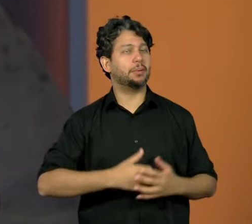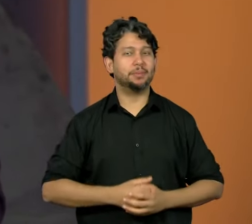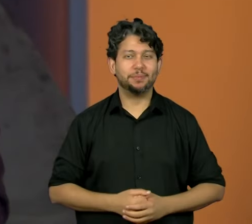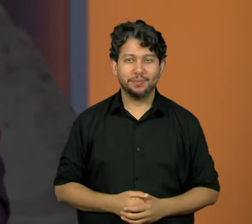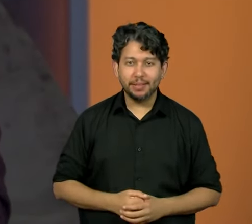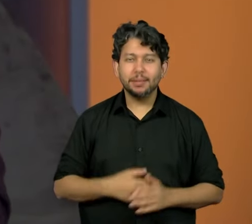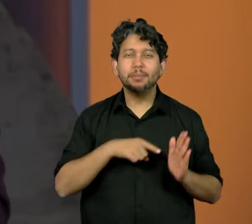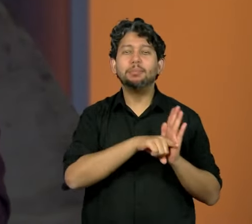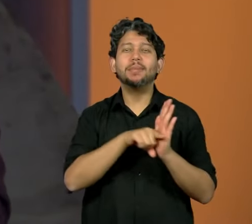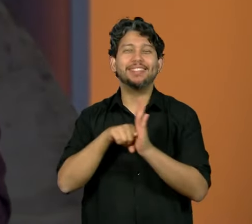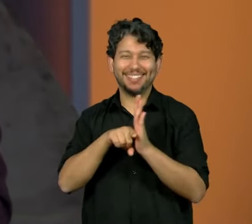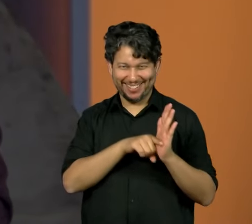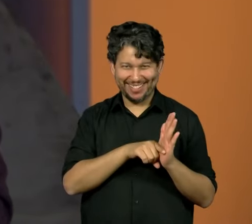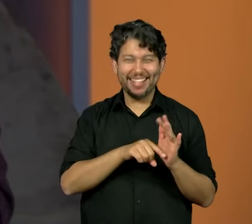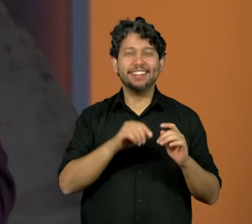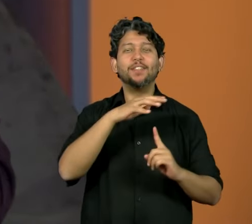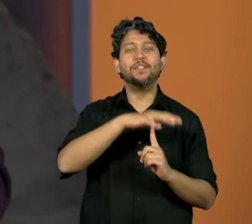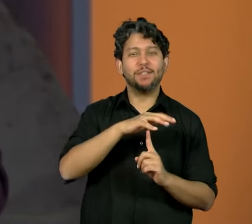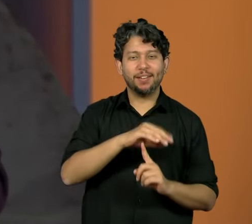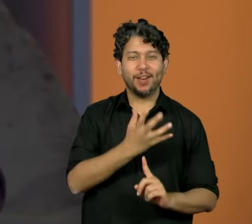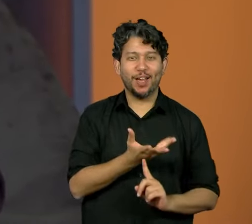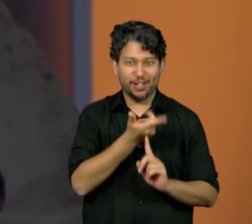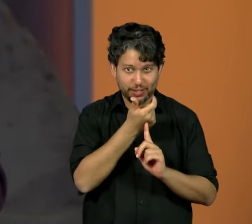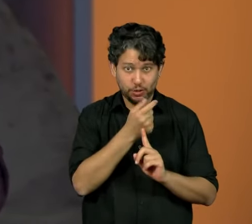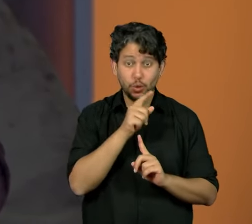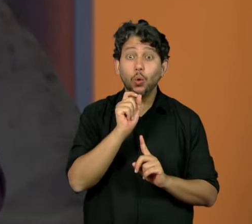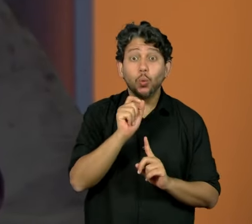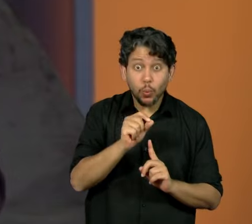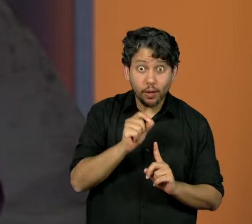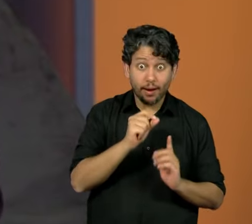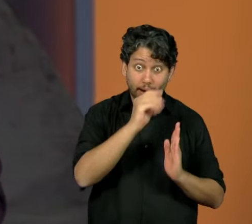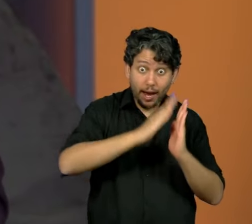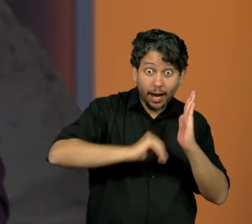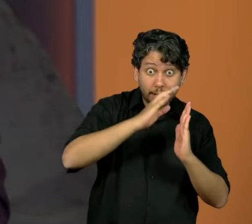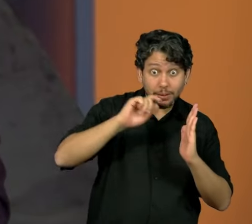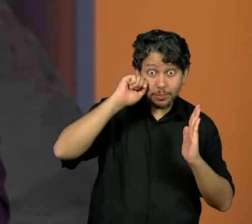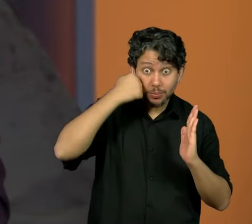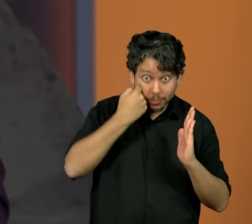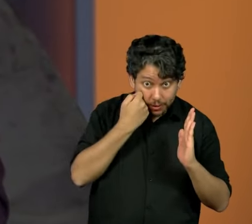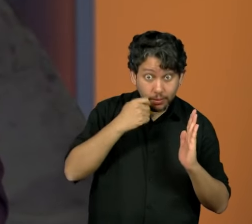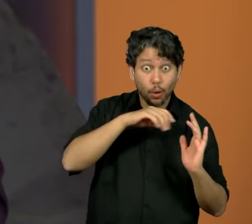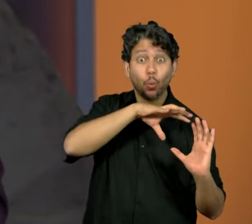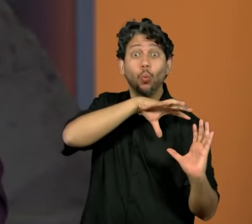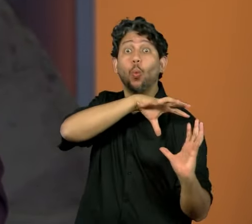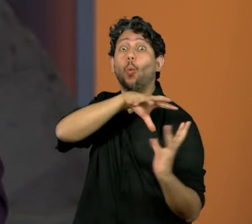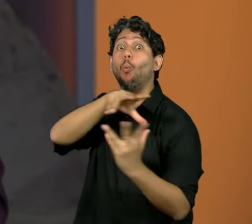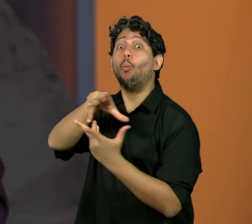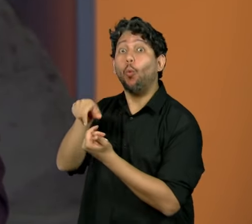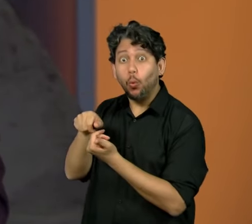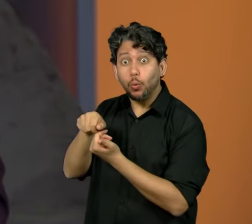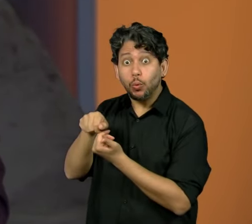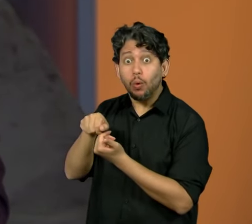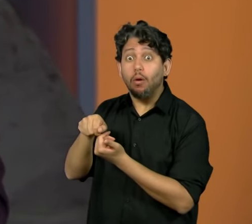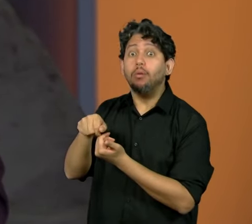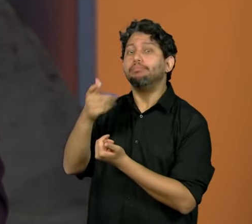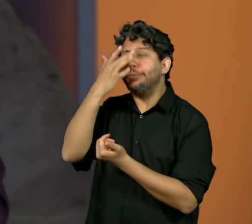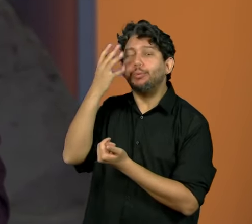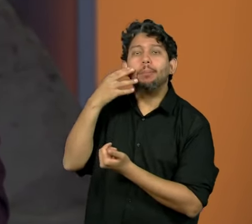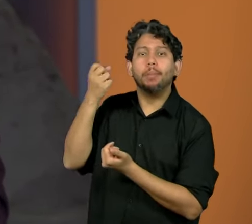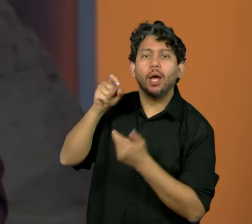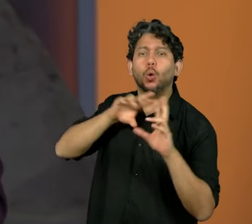o estudo da Feira Arte Basel, a venda de obras no mundo do ano passado somou cerca de 70 bilhões